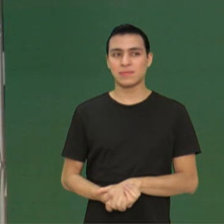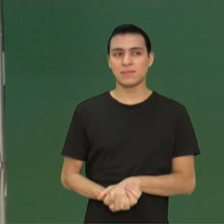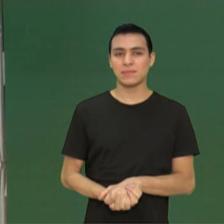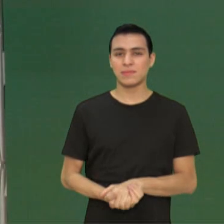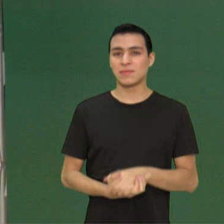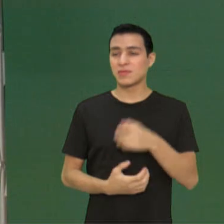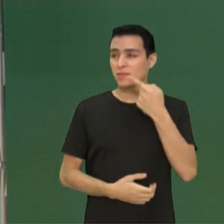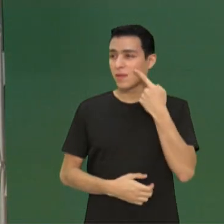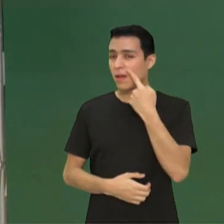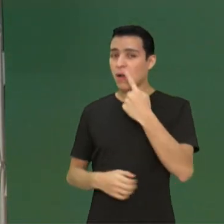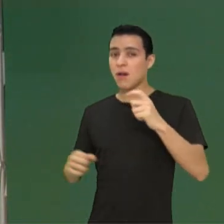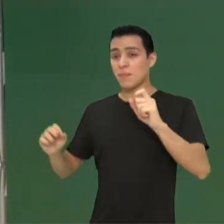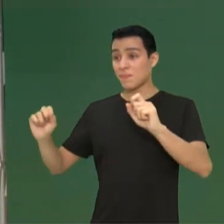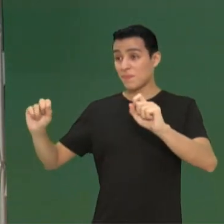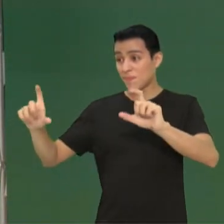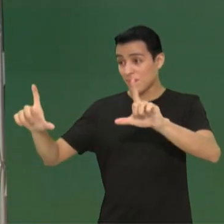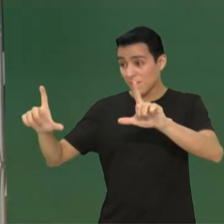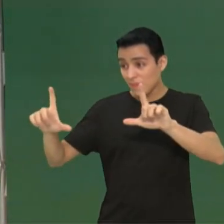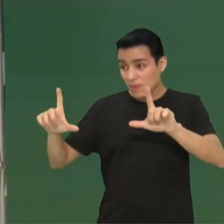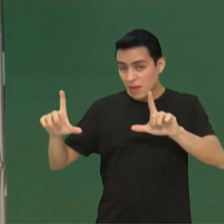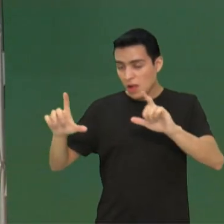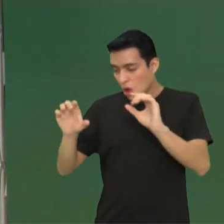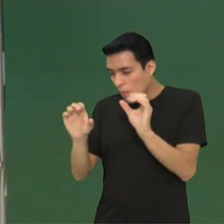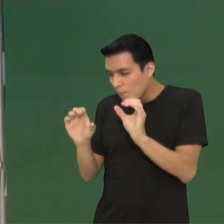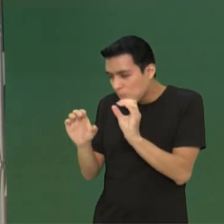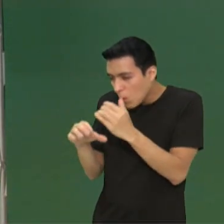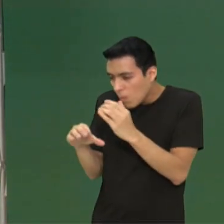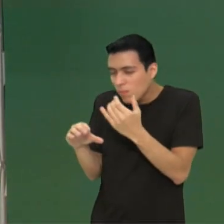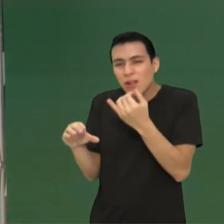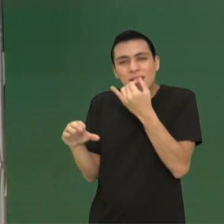Olha aqui na imagem, gente. Microscopia eletrônica.